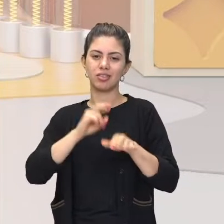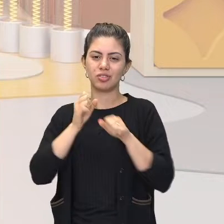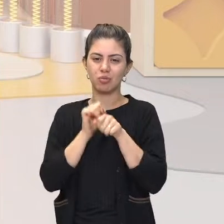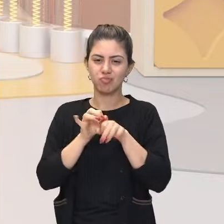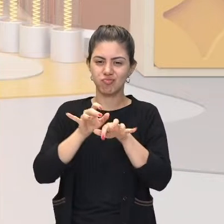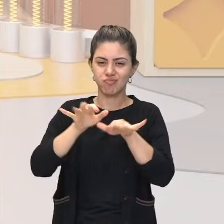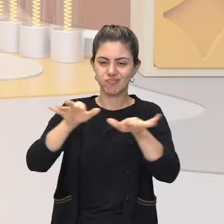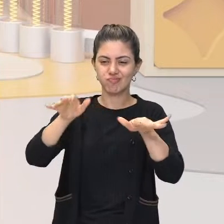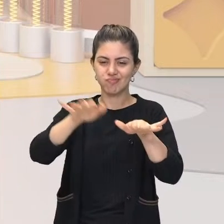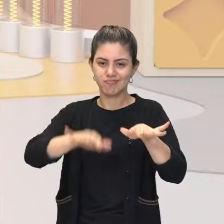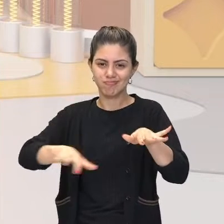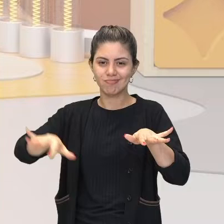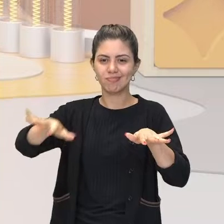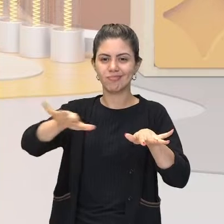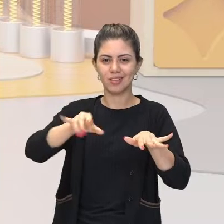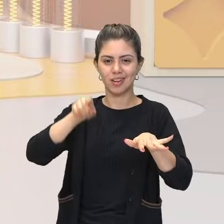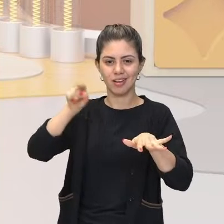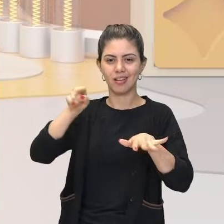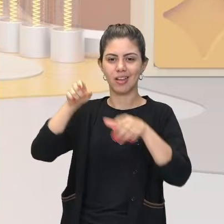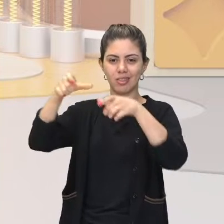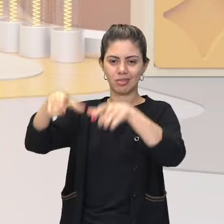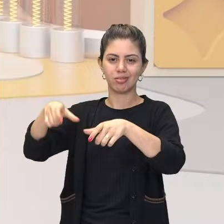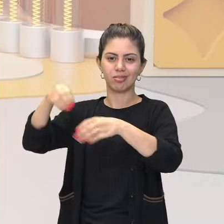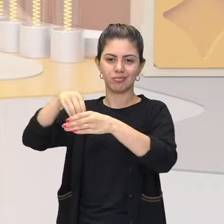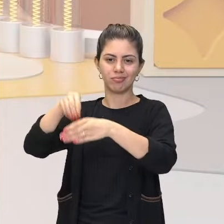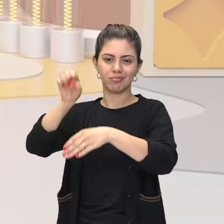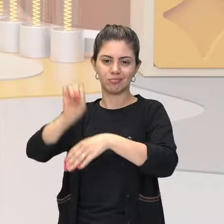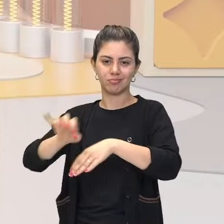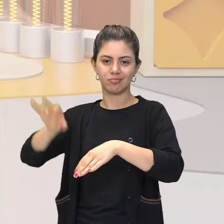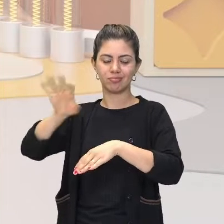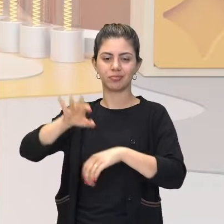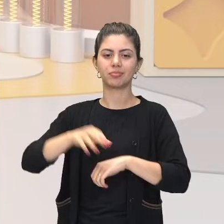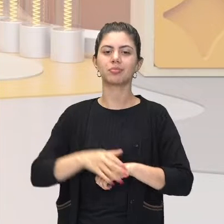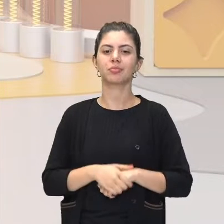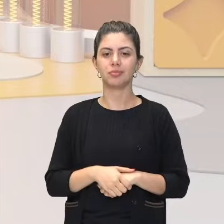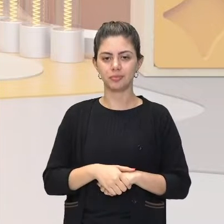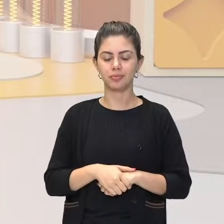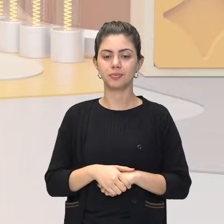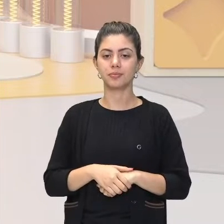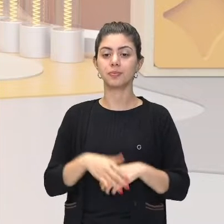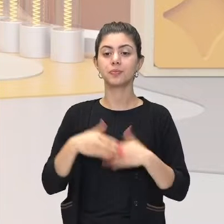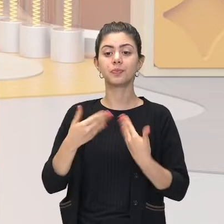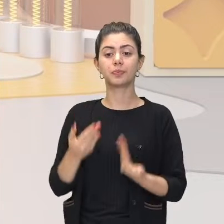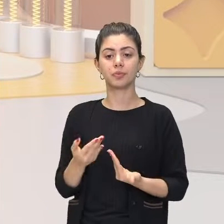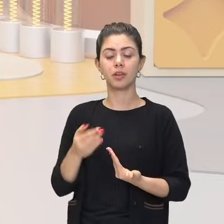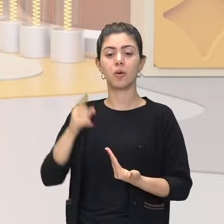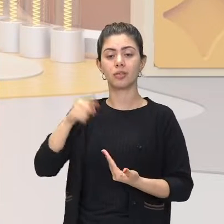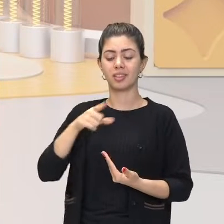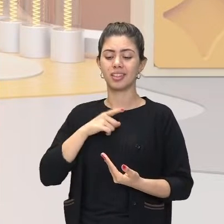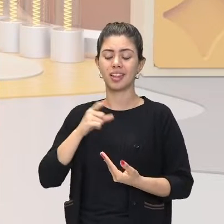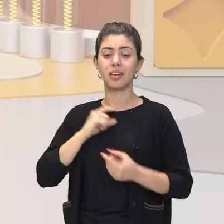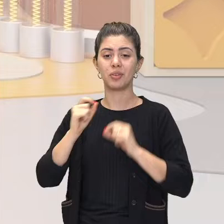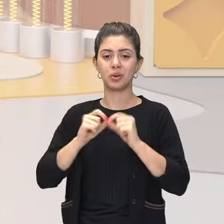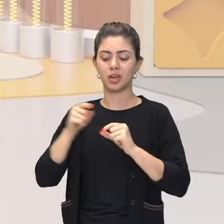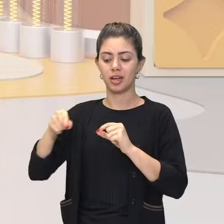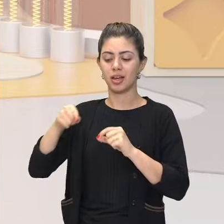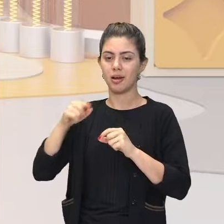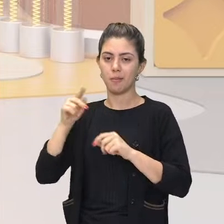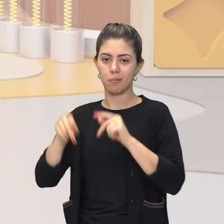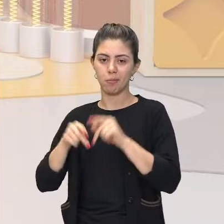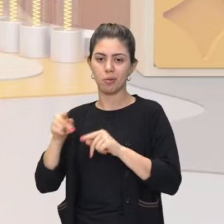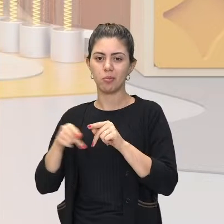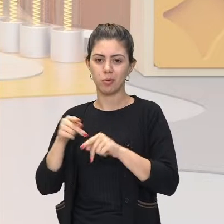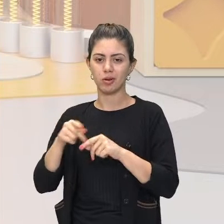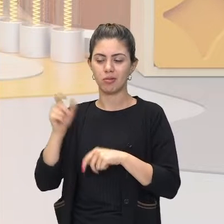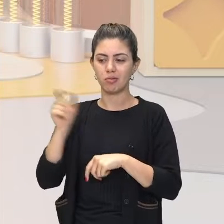ali naquela região da Europa. E nesse contexto de invasão dos povos